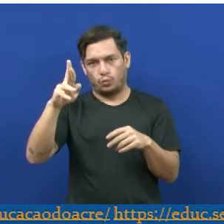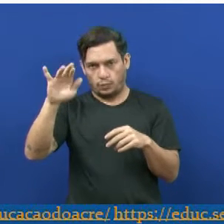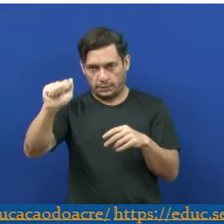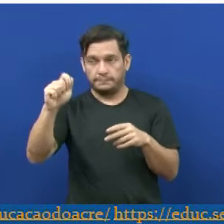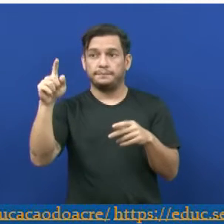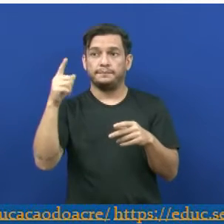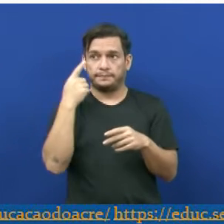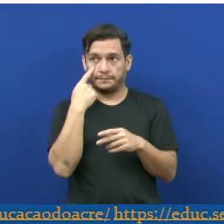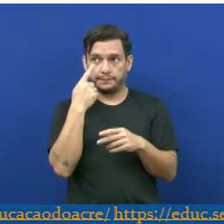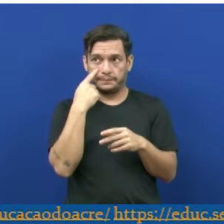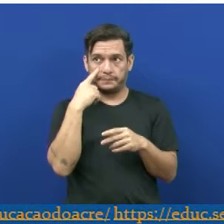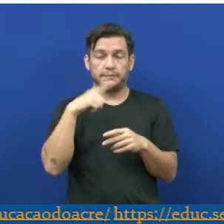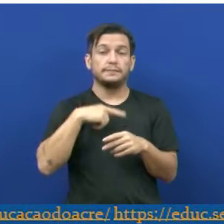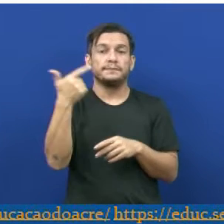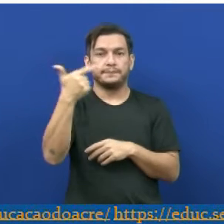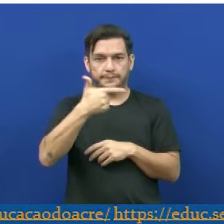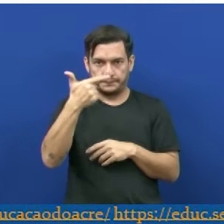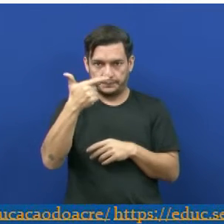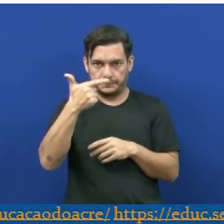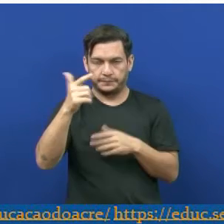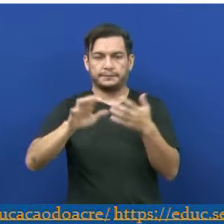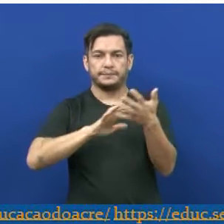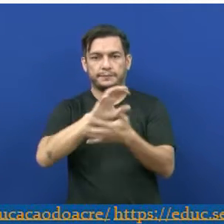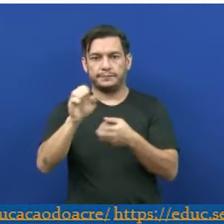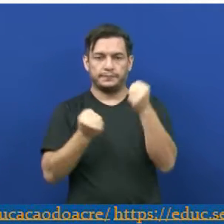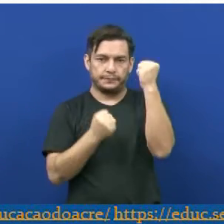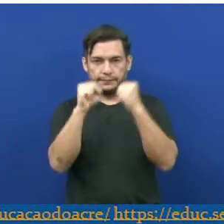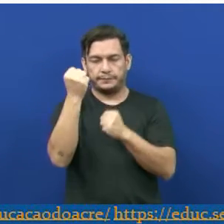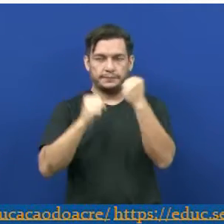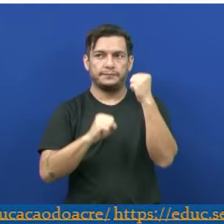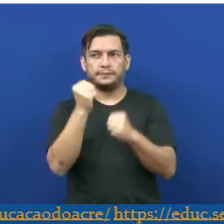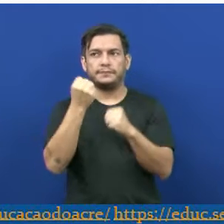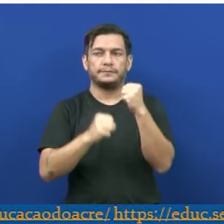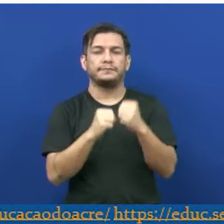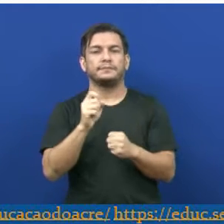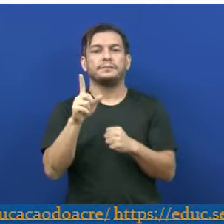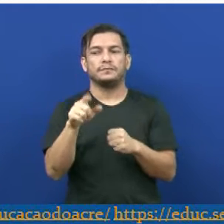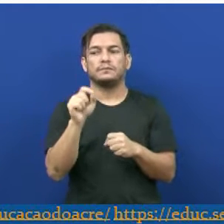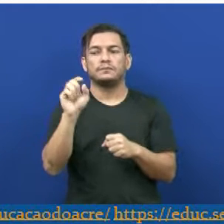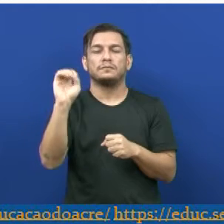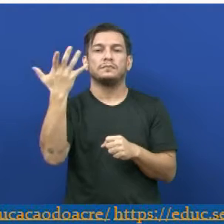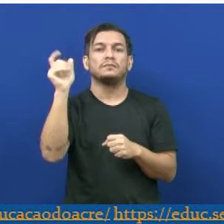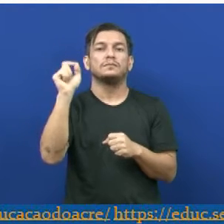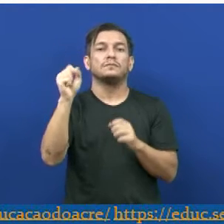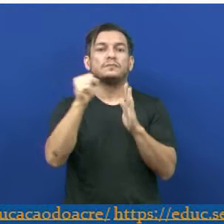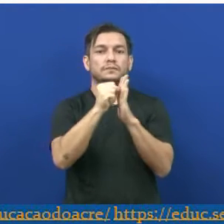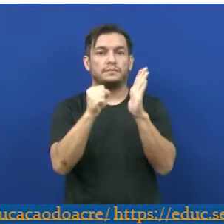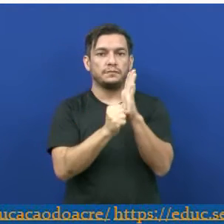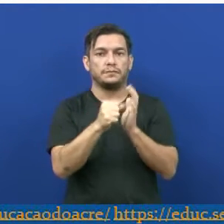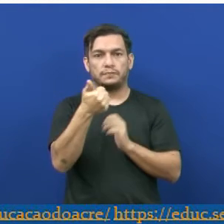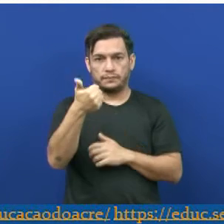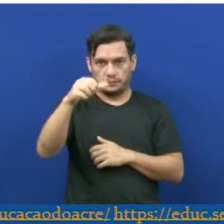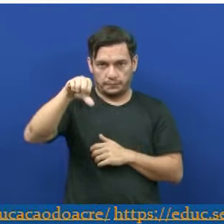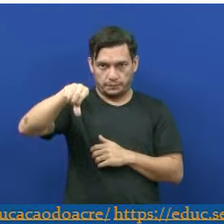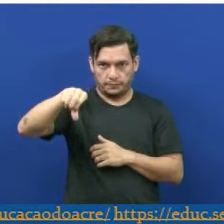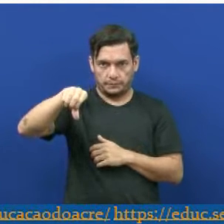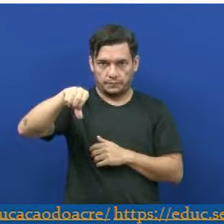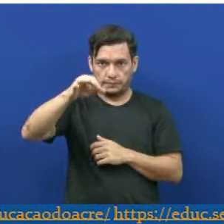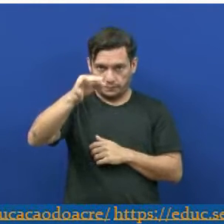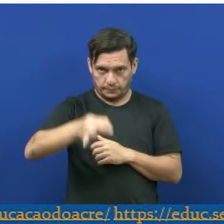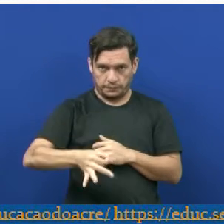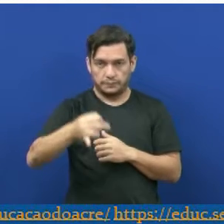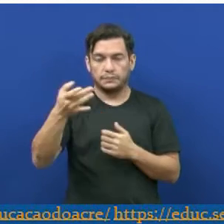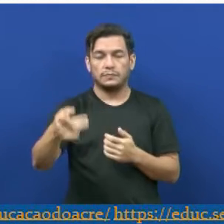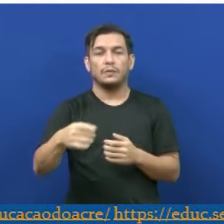Chegamos então à nossa segunda Revolução Industrial. Segunda Revolução Industrial, ela acontece em meados do século XIX,